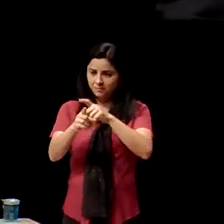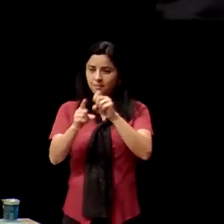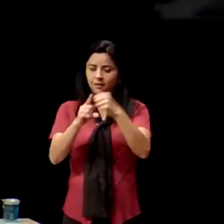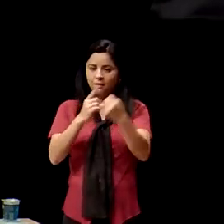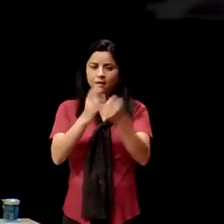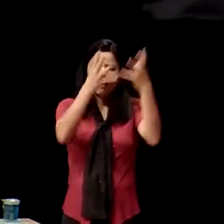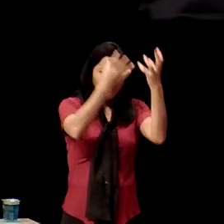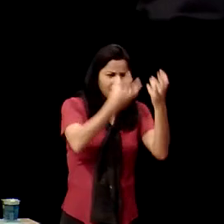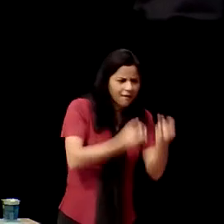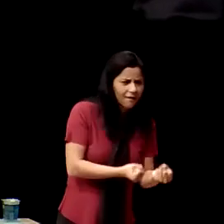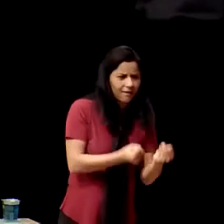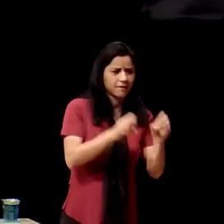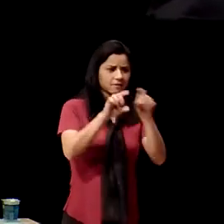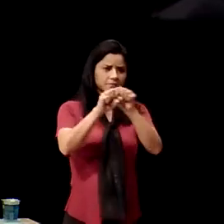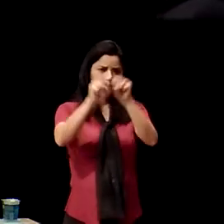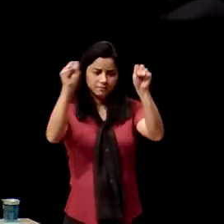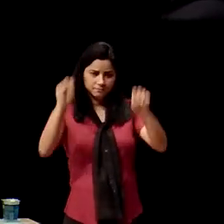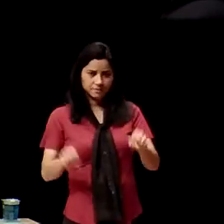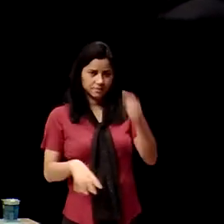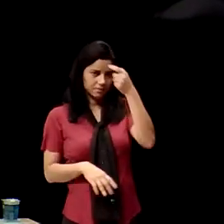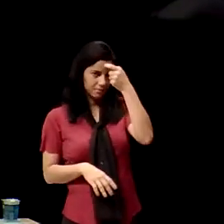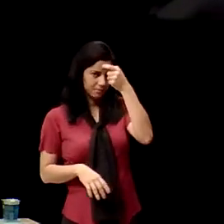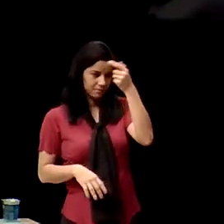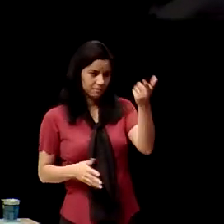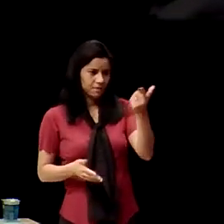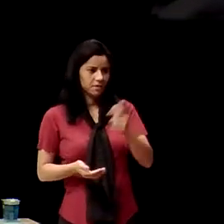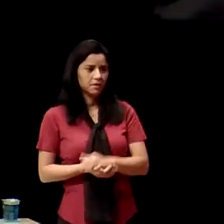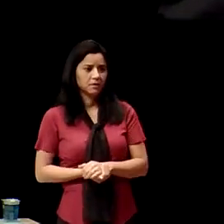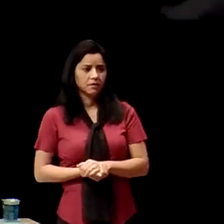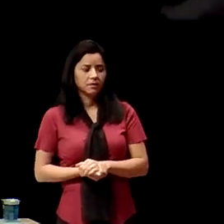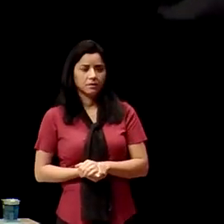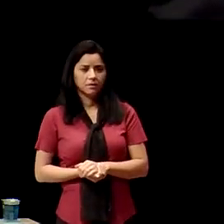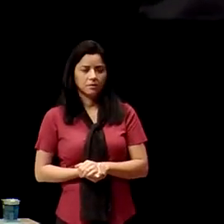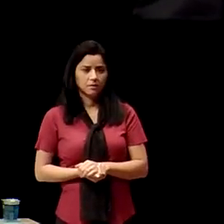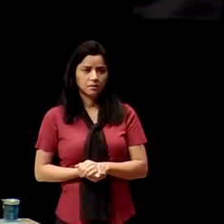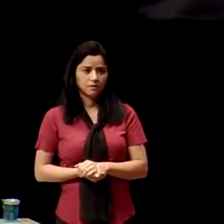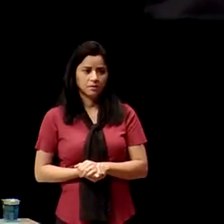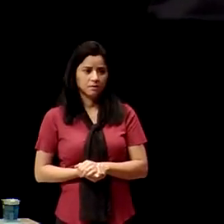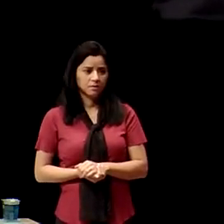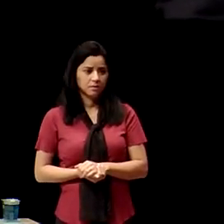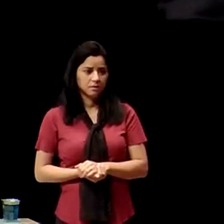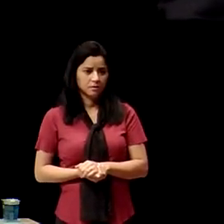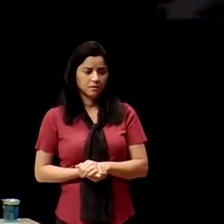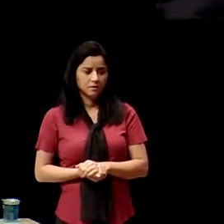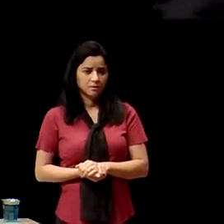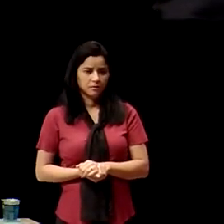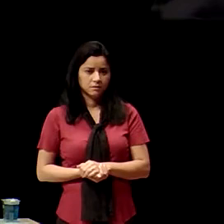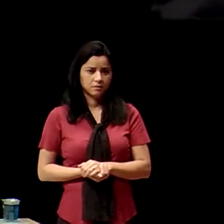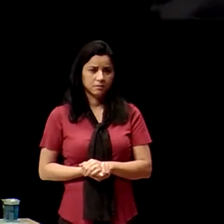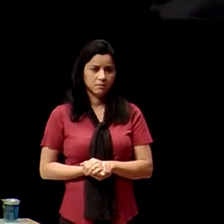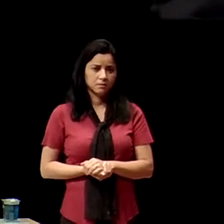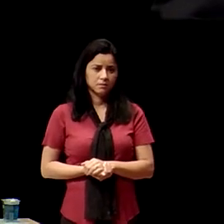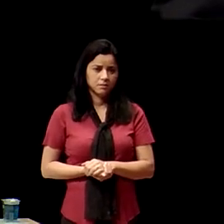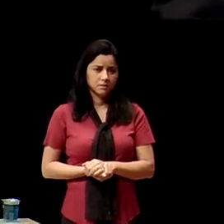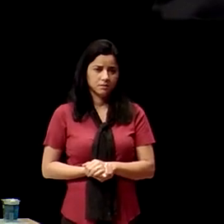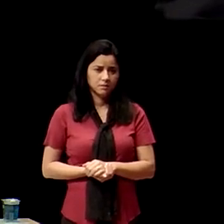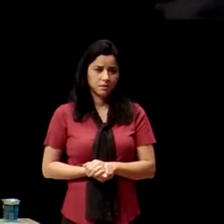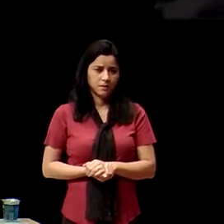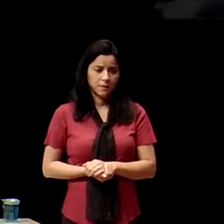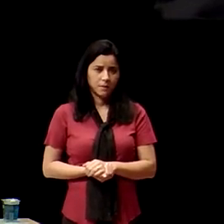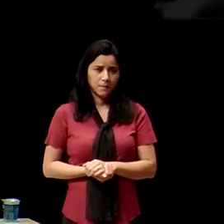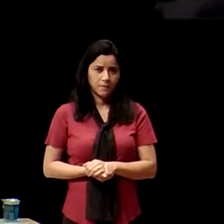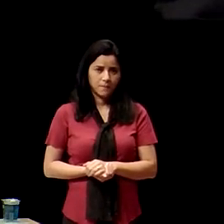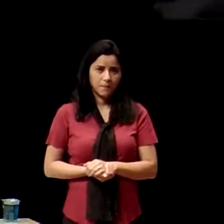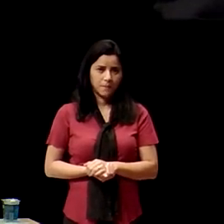um sistema de intelecto. Consisting of the aspects of discipline, branch of